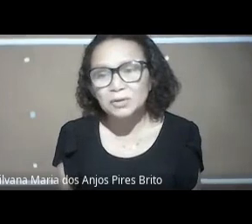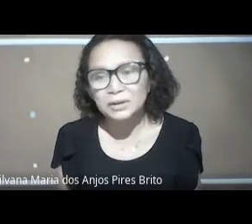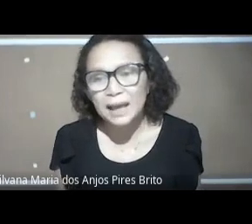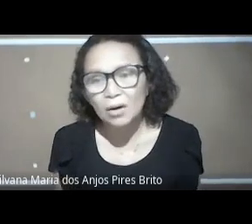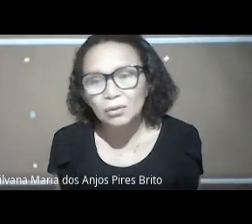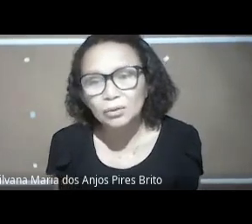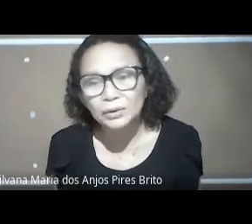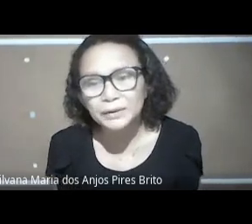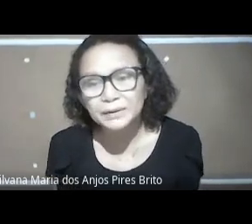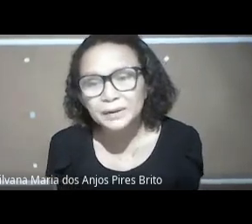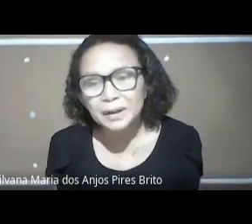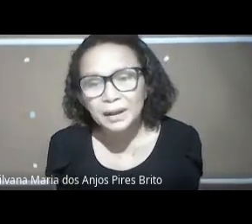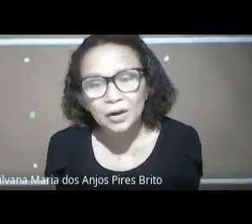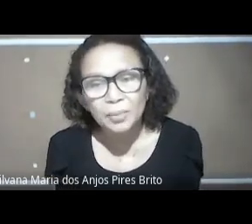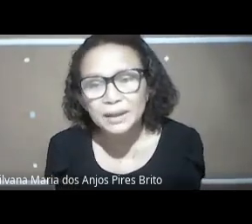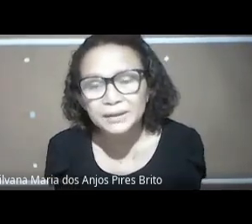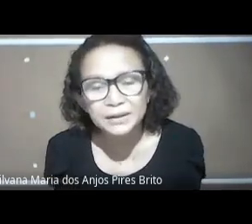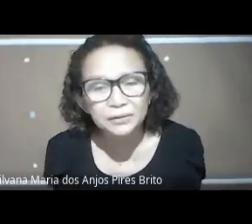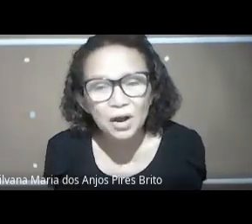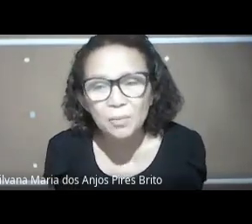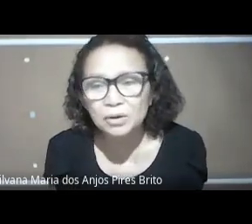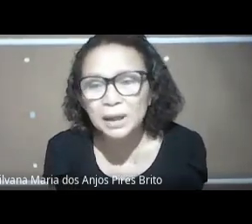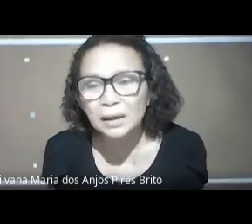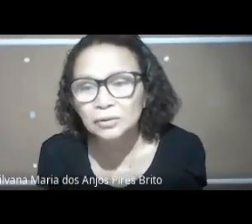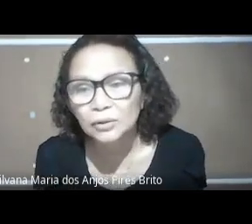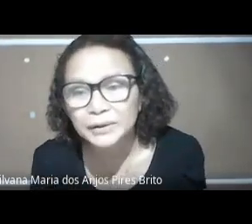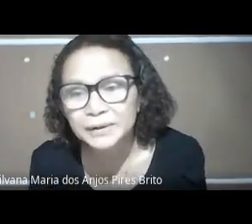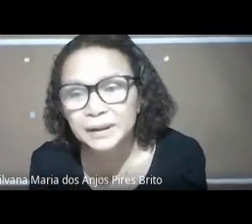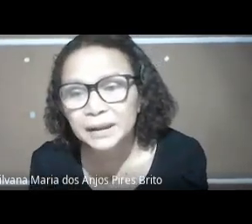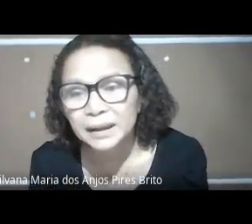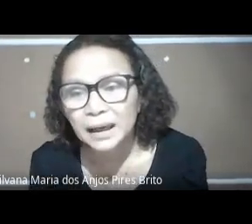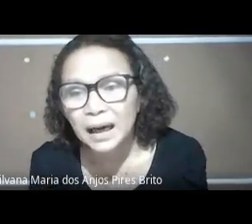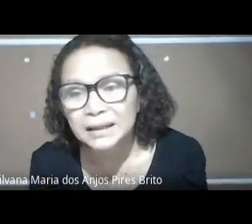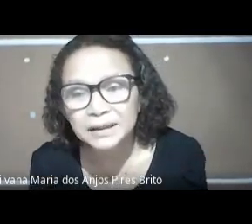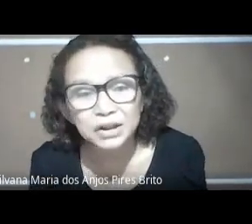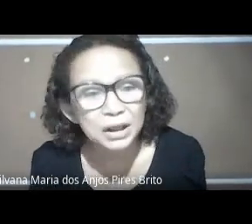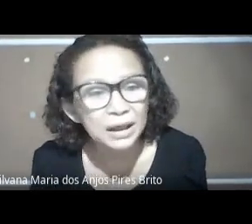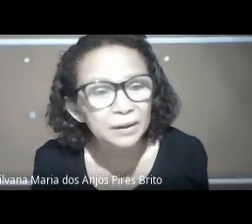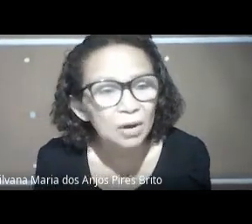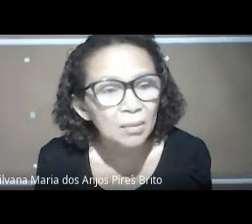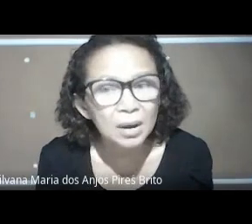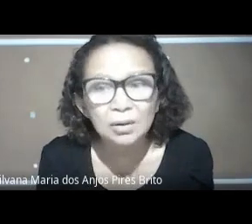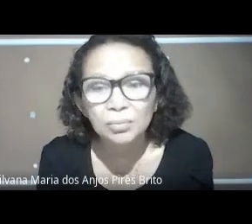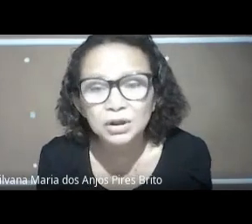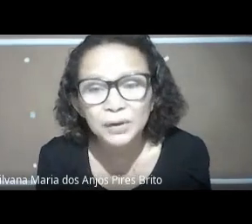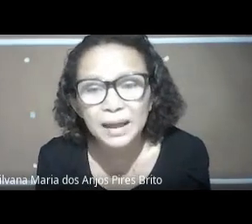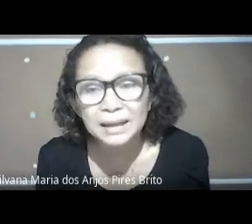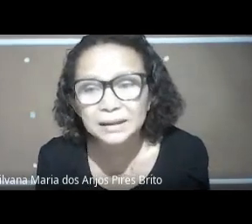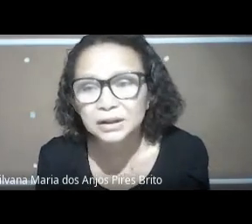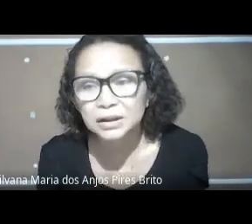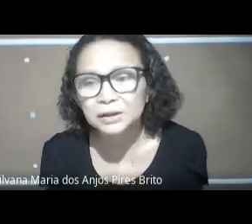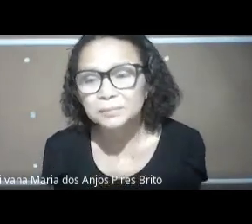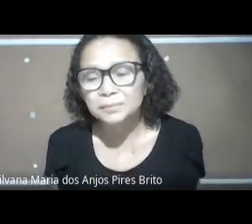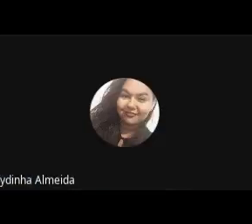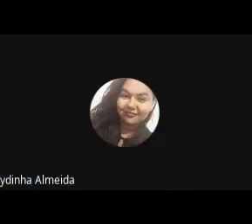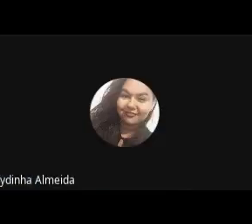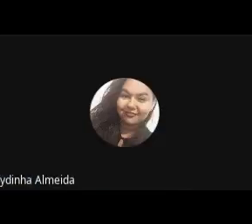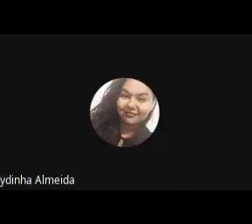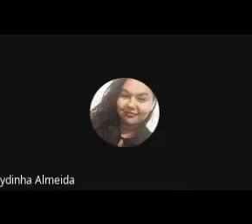os meus interlocutores. Eu preciso ver os meus interlocutores. A Cidinha levantou a mão. Pode falar,